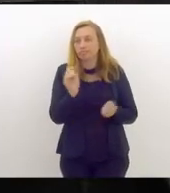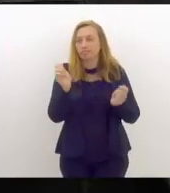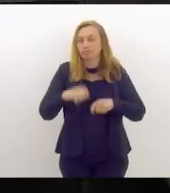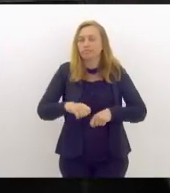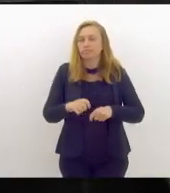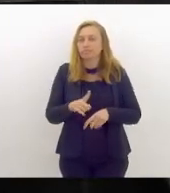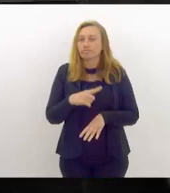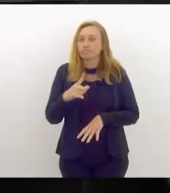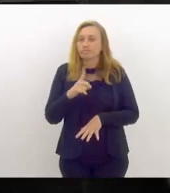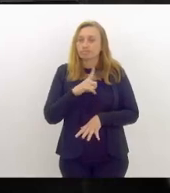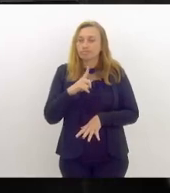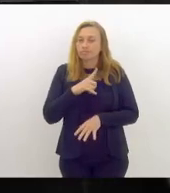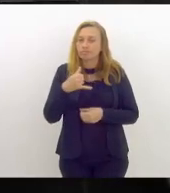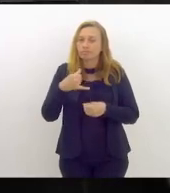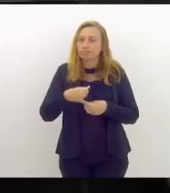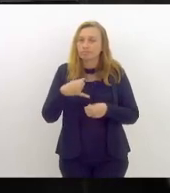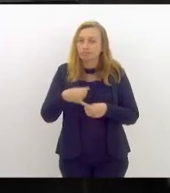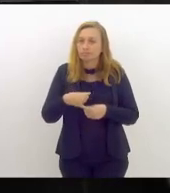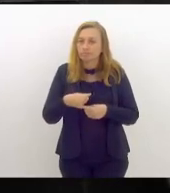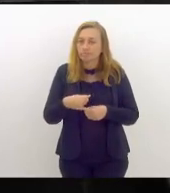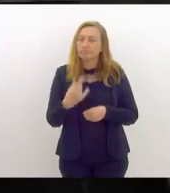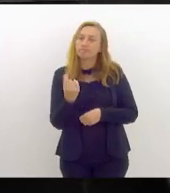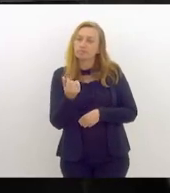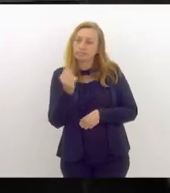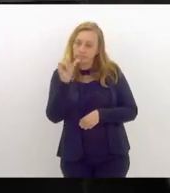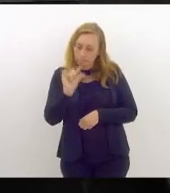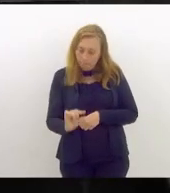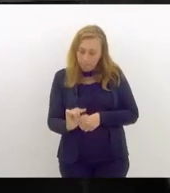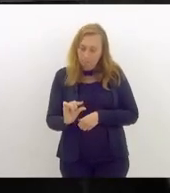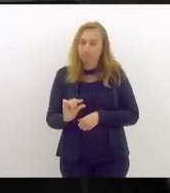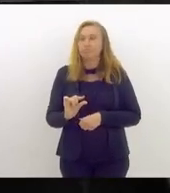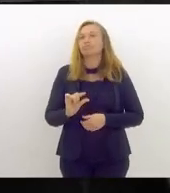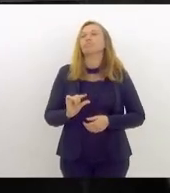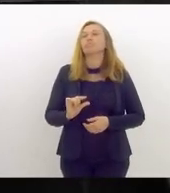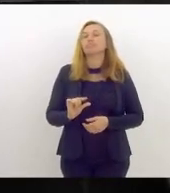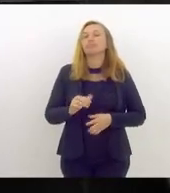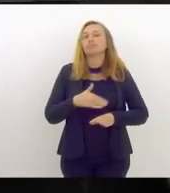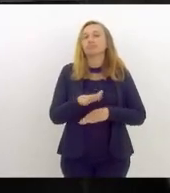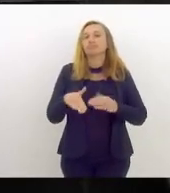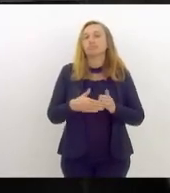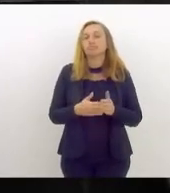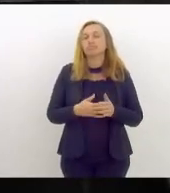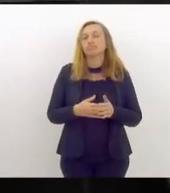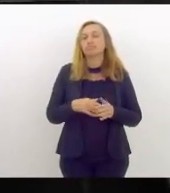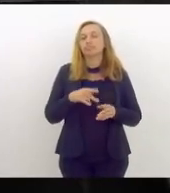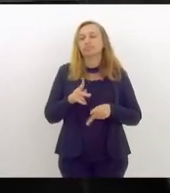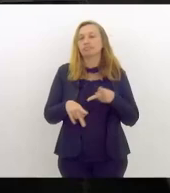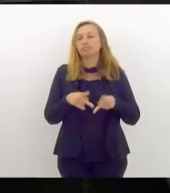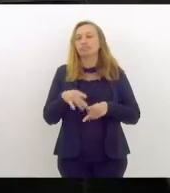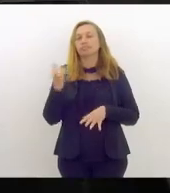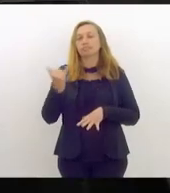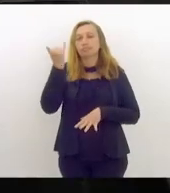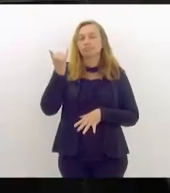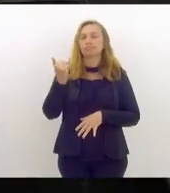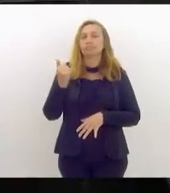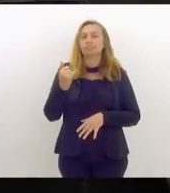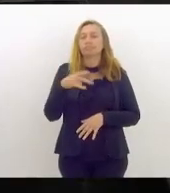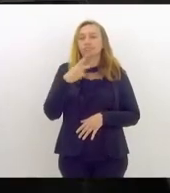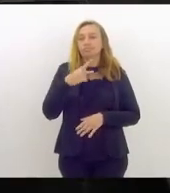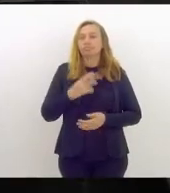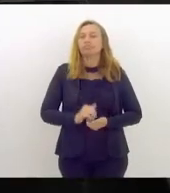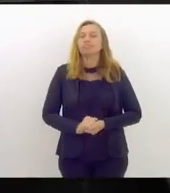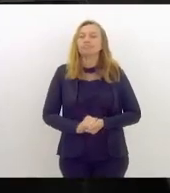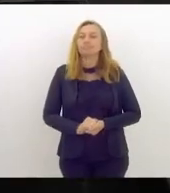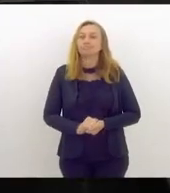da gente ter combustíveis a preços acessíveis a toda a população. E aí é importante dizer também